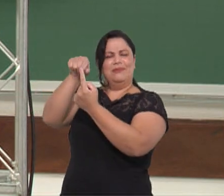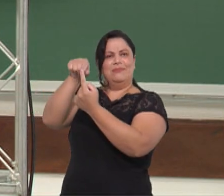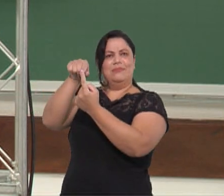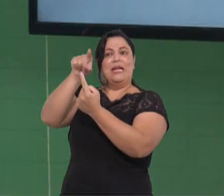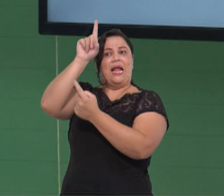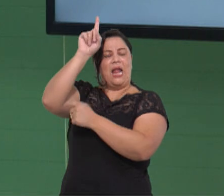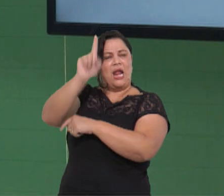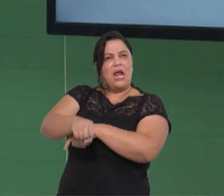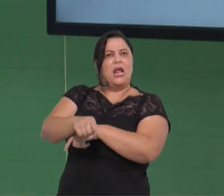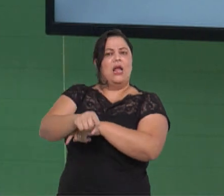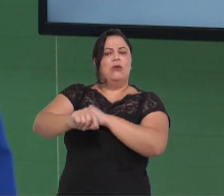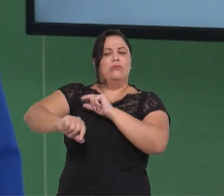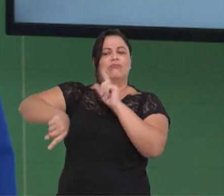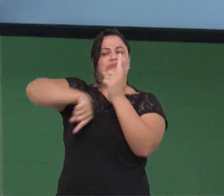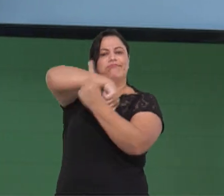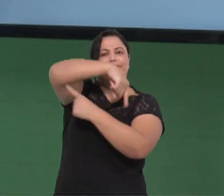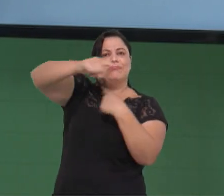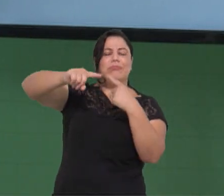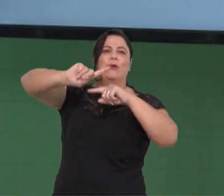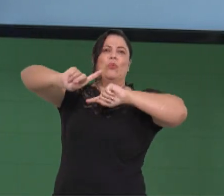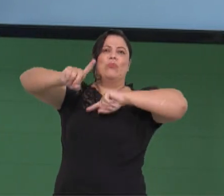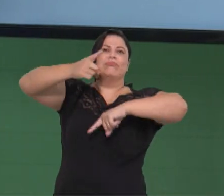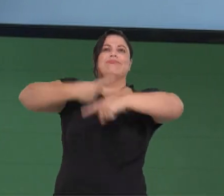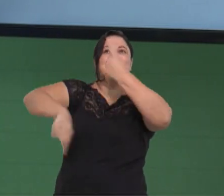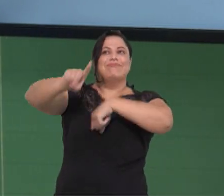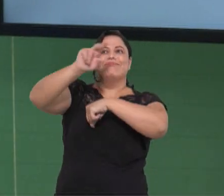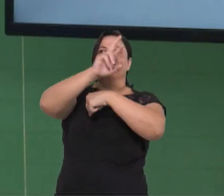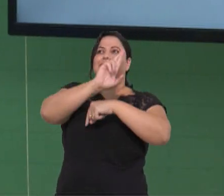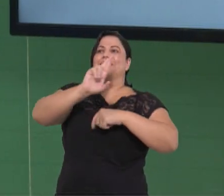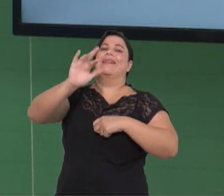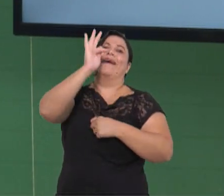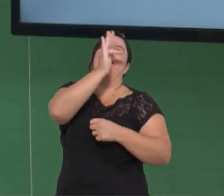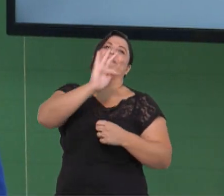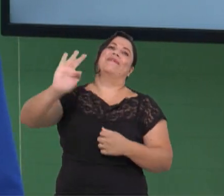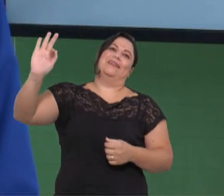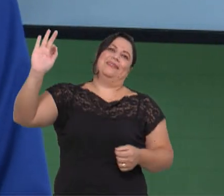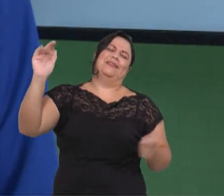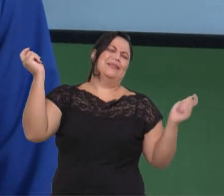ideário da Revolução Francesa, ou o ideário